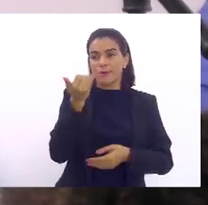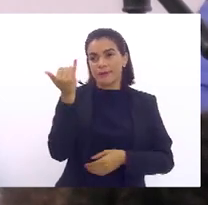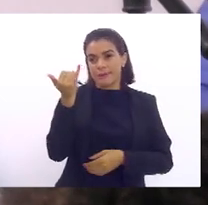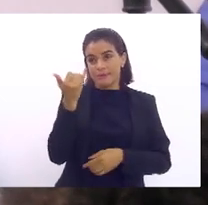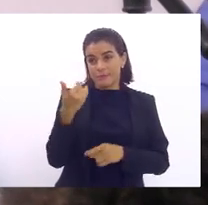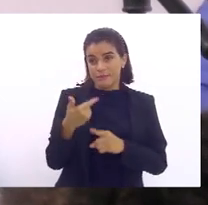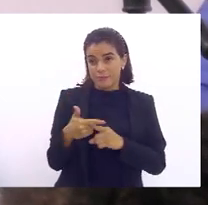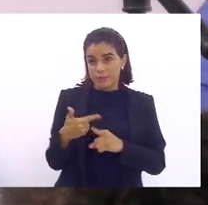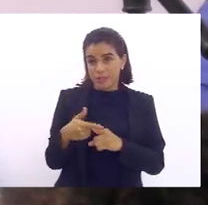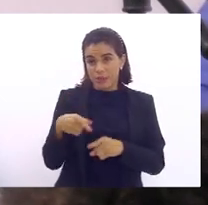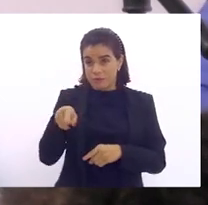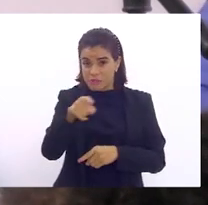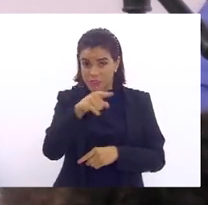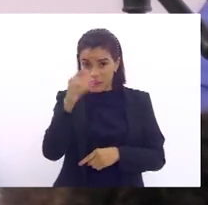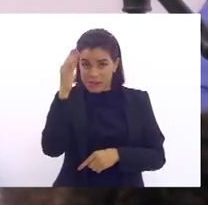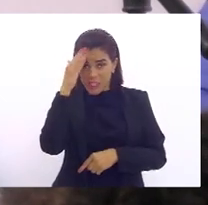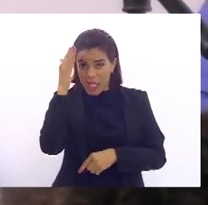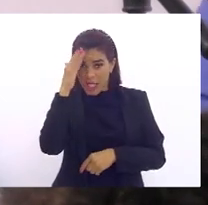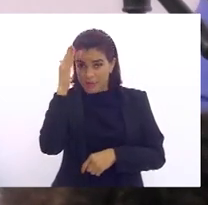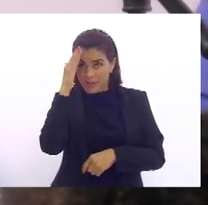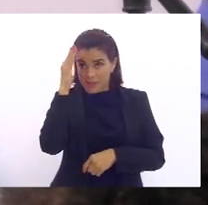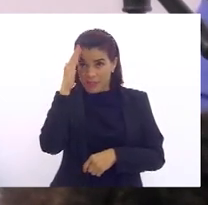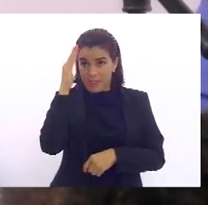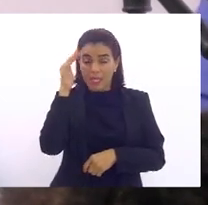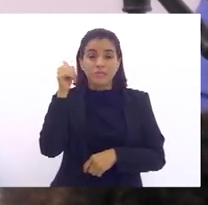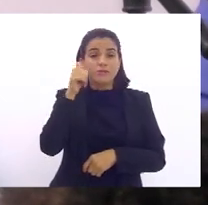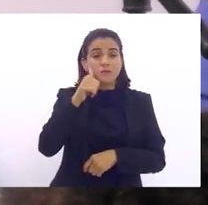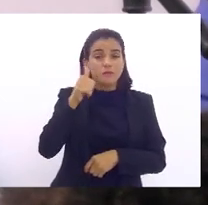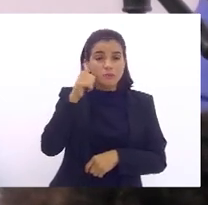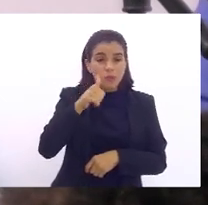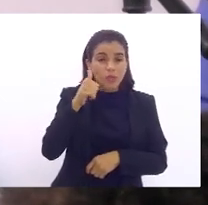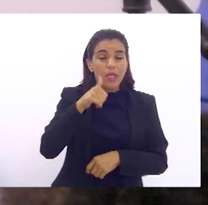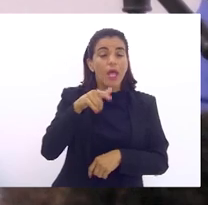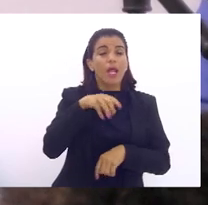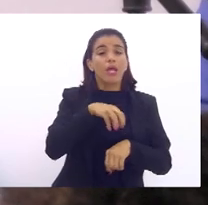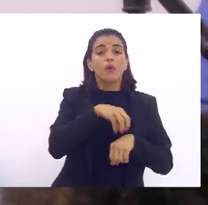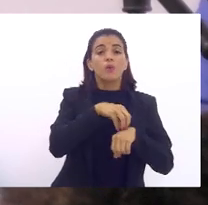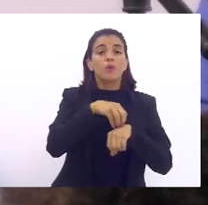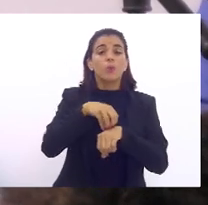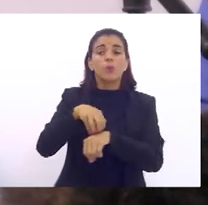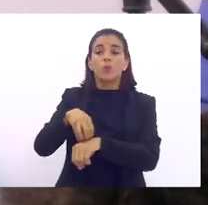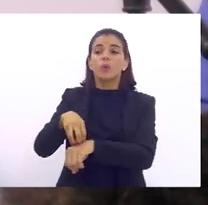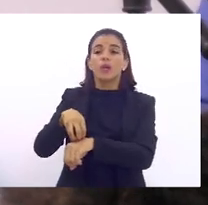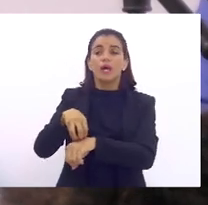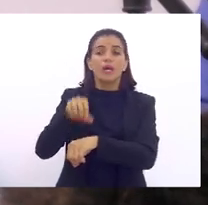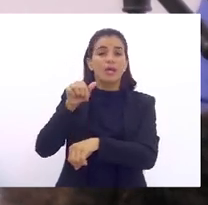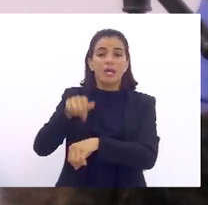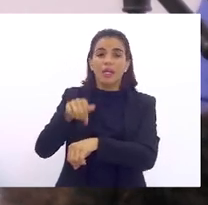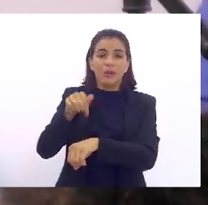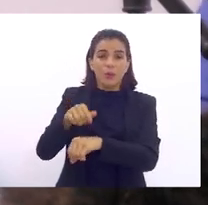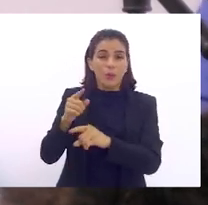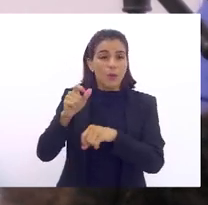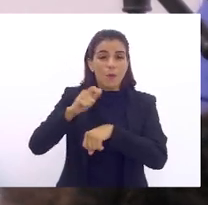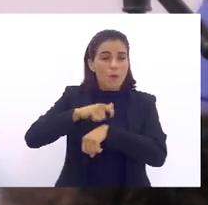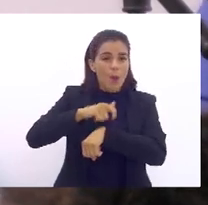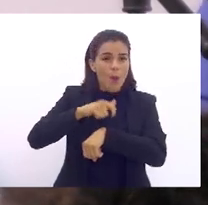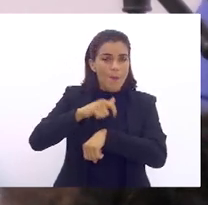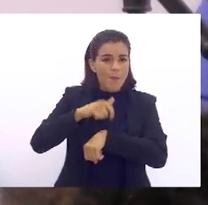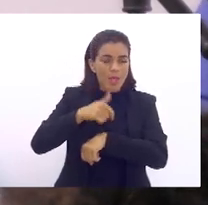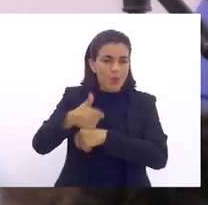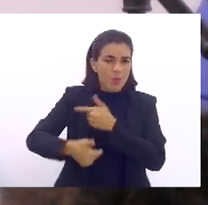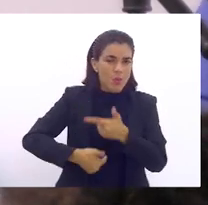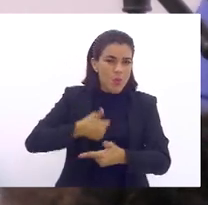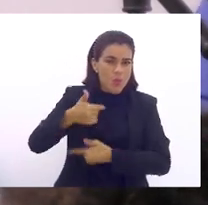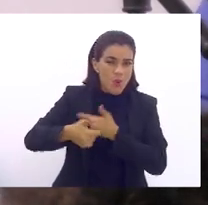né porque eu não sei se todas todos aqui sabem as mulheres eram transportadas muitas vezes eh no momento em trabalho de